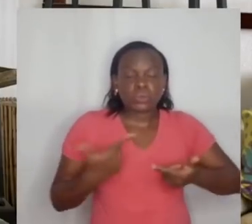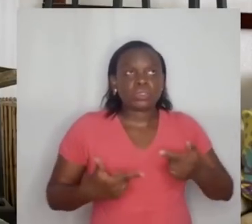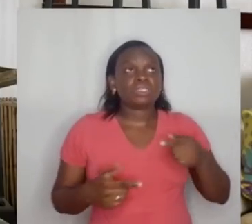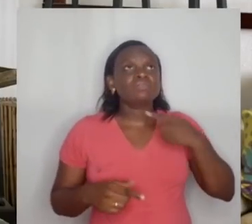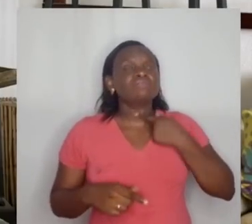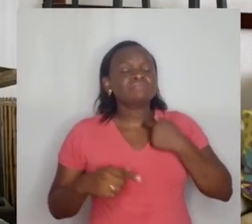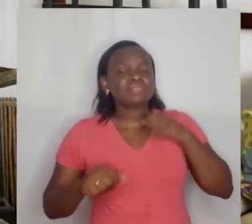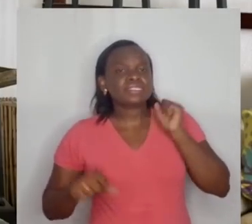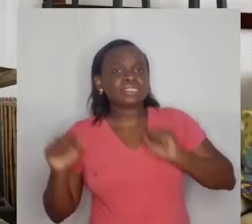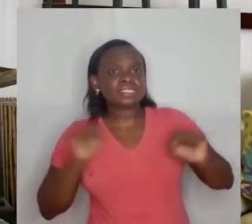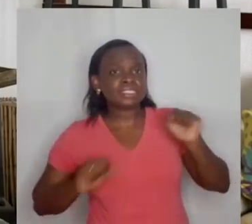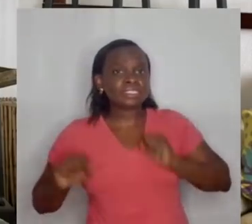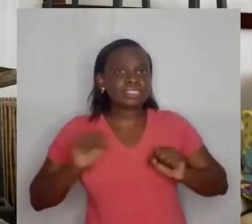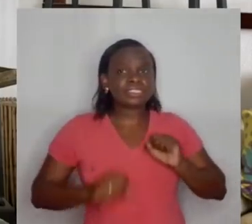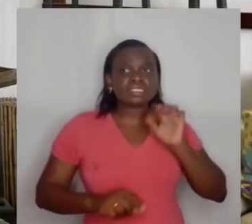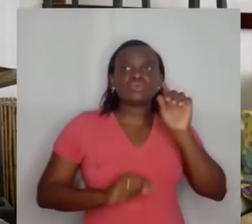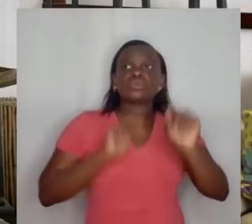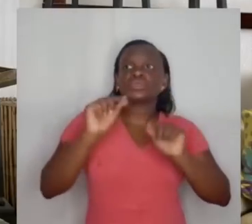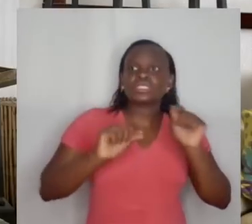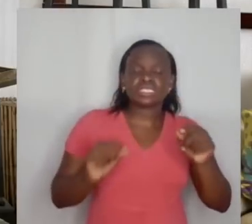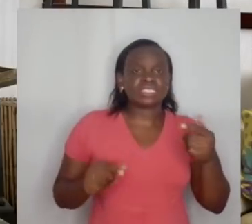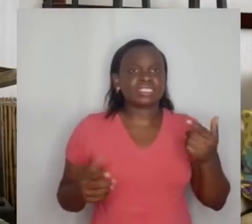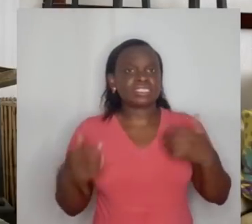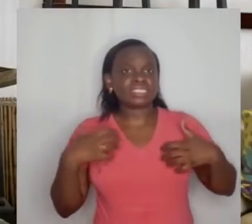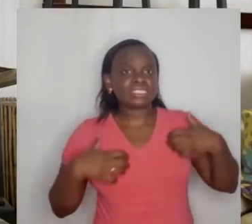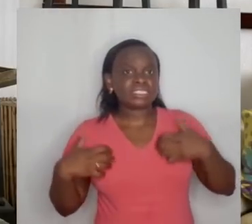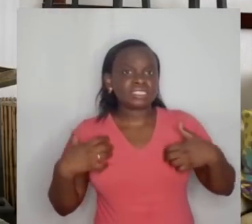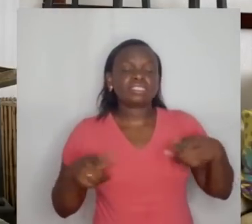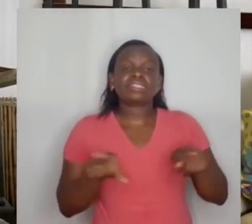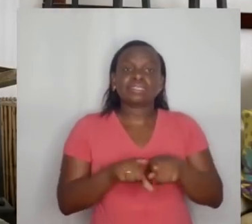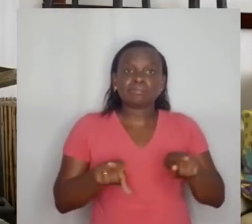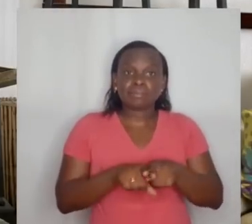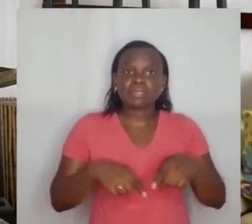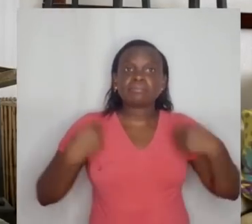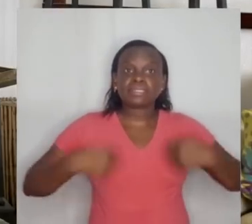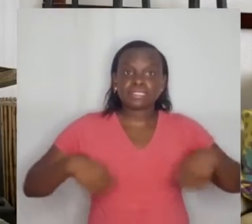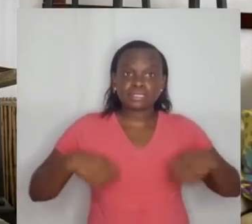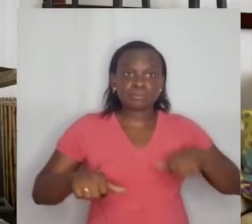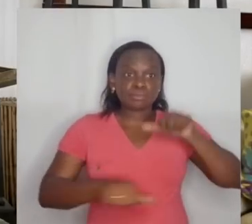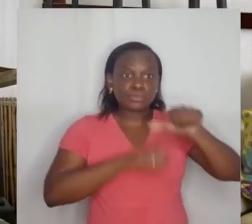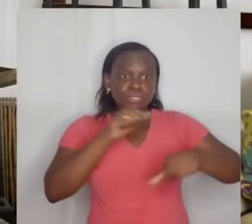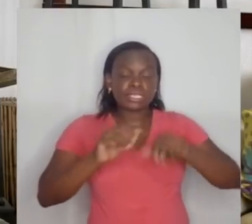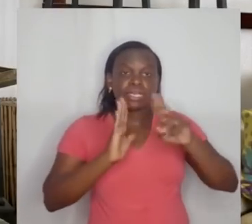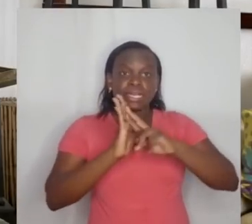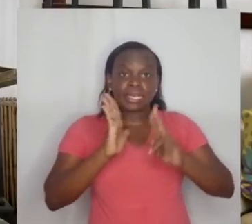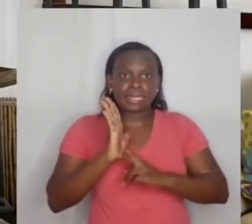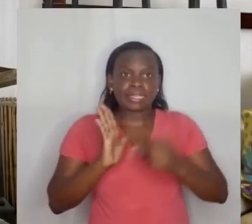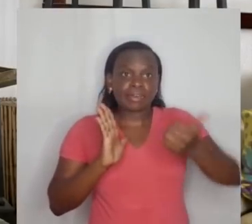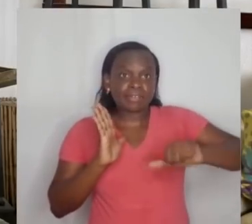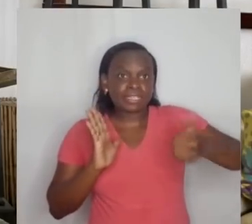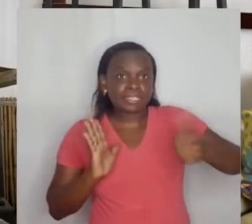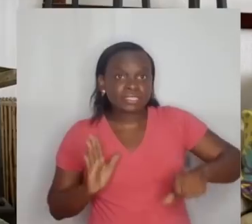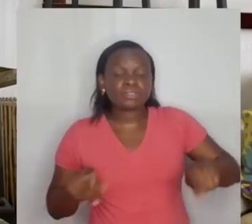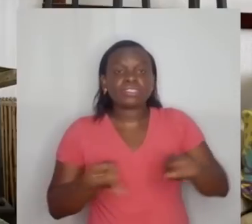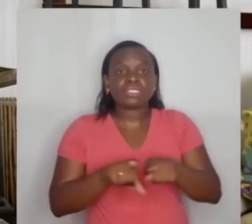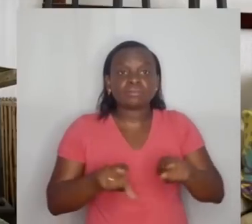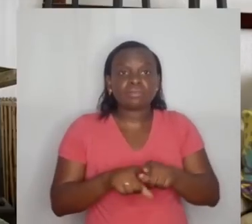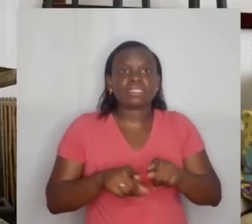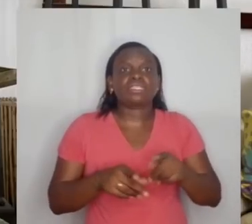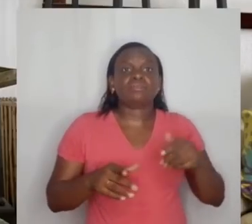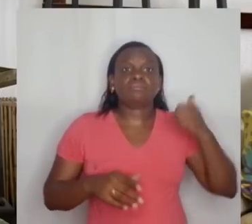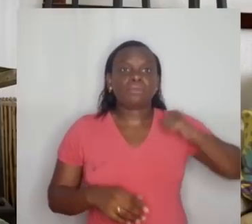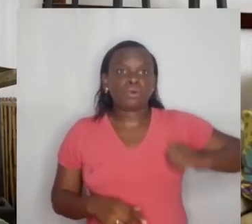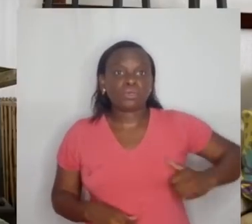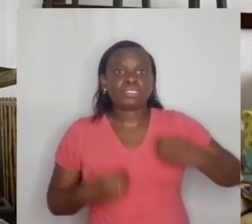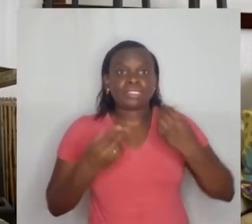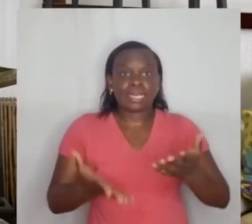de esperança e apreensão, e ainda tivemos que conviver com mudanças nas regras da avaliação e na concessão